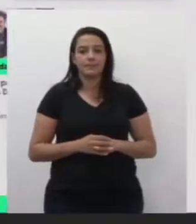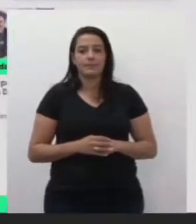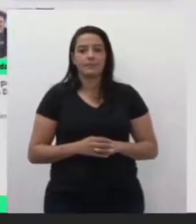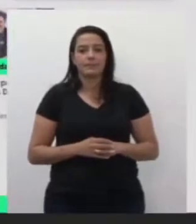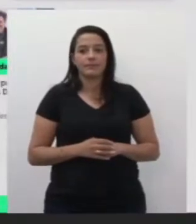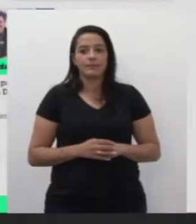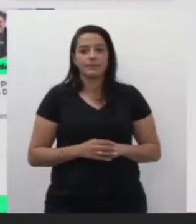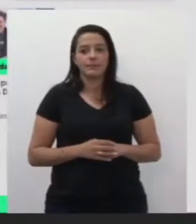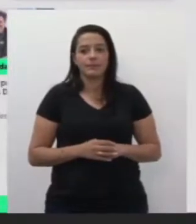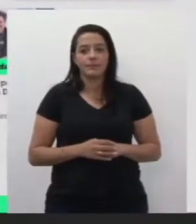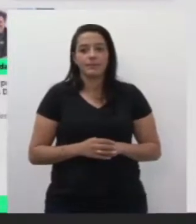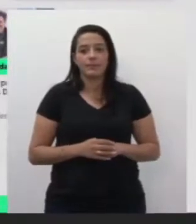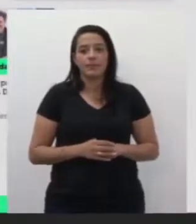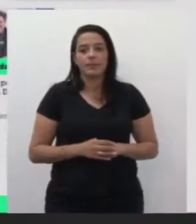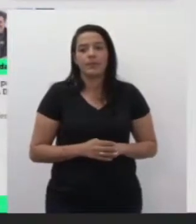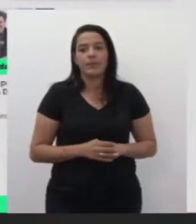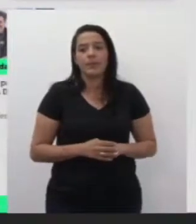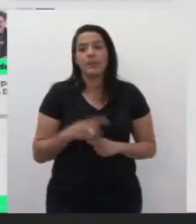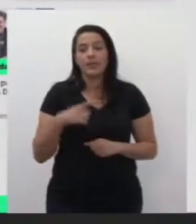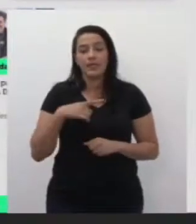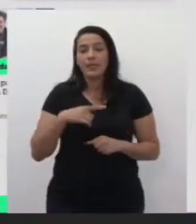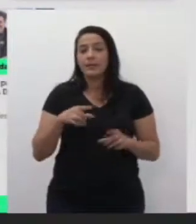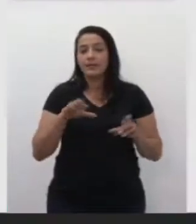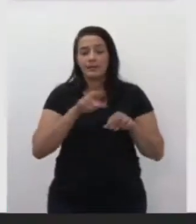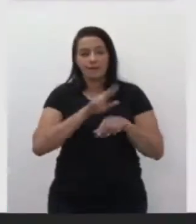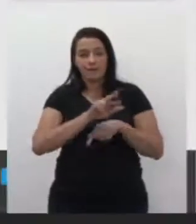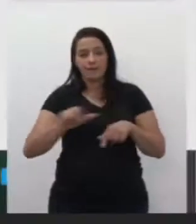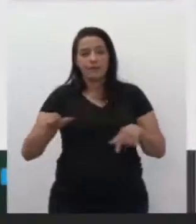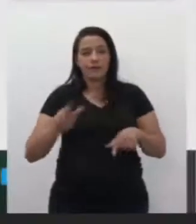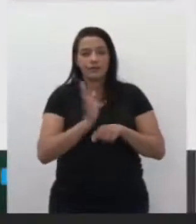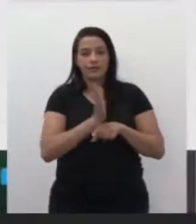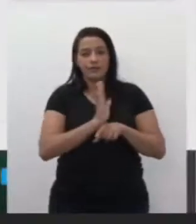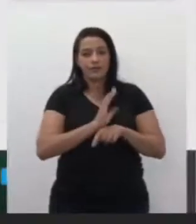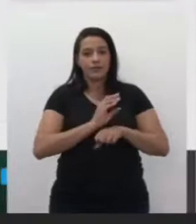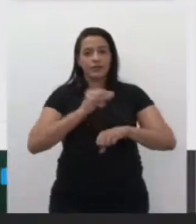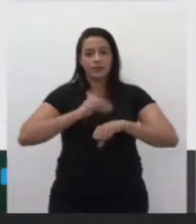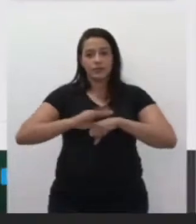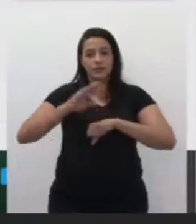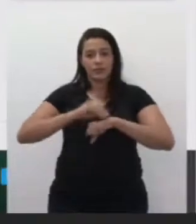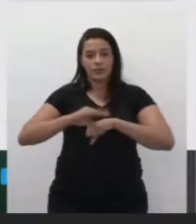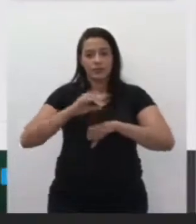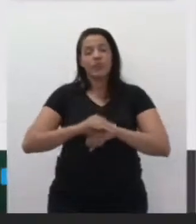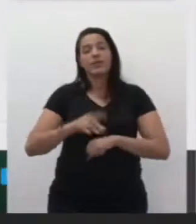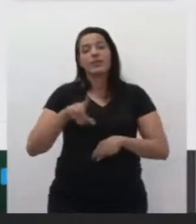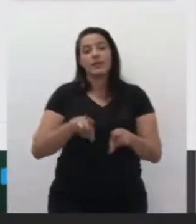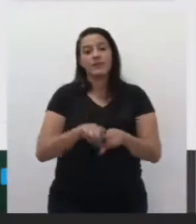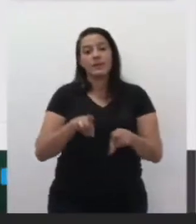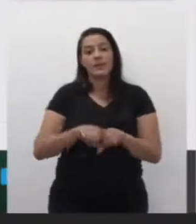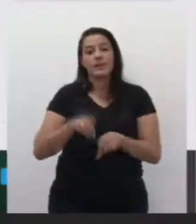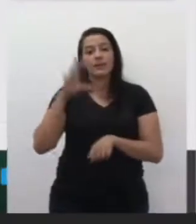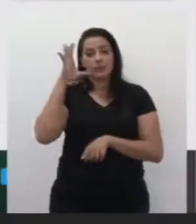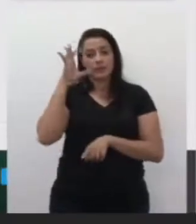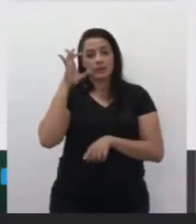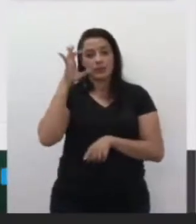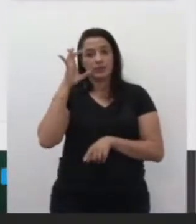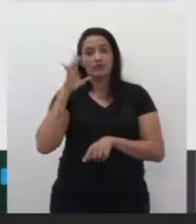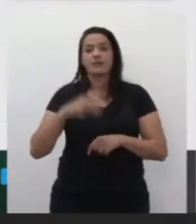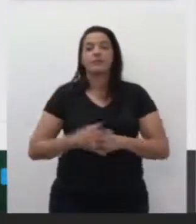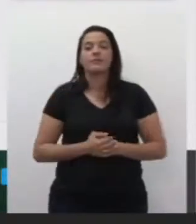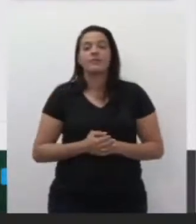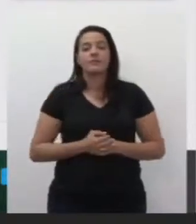Tem o plantão, que foi que eu falei sobre dicas, né, para o Enem. O nosso Instagram, que eu já passei aqui, o Instagram também Descomplica, o YouTube também